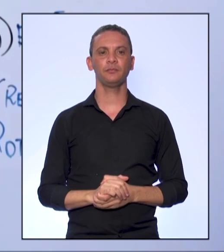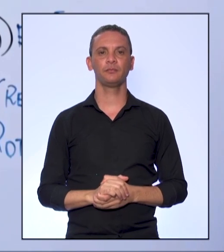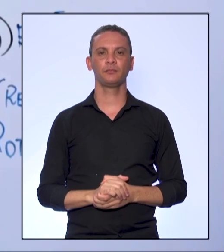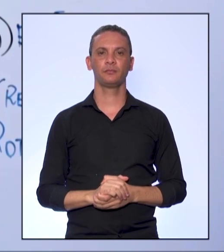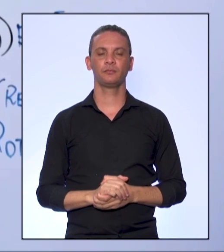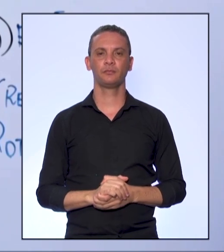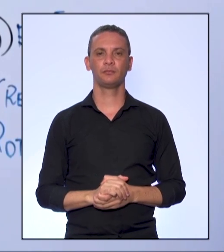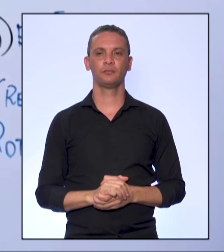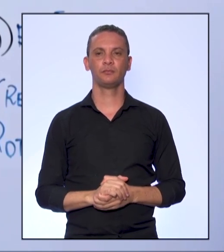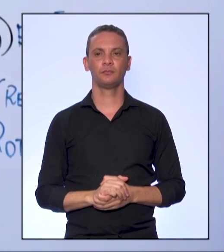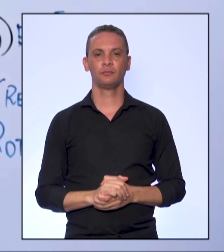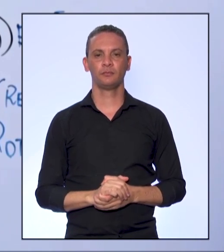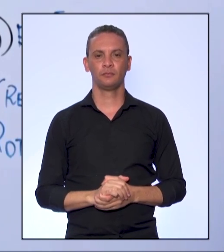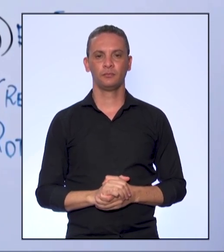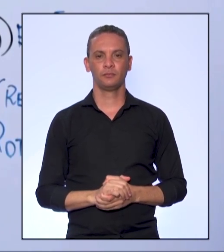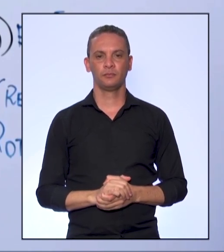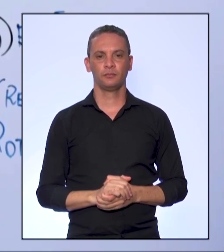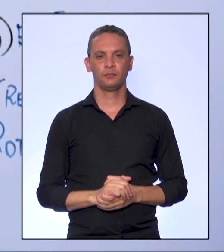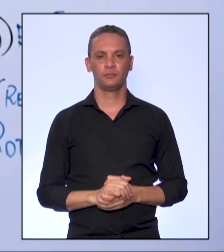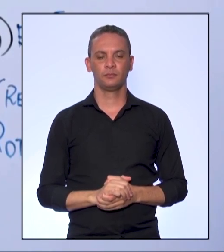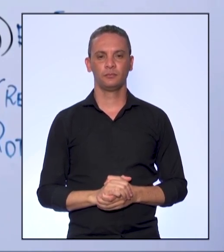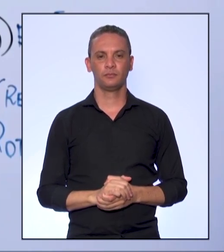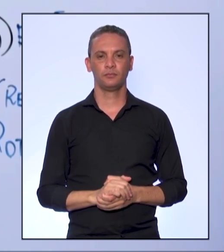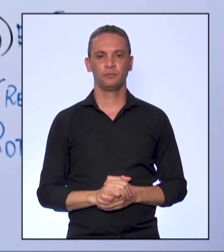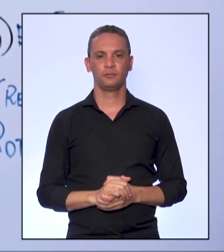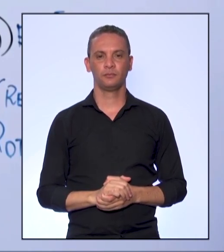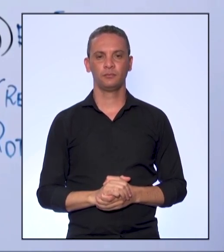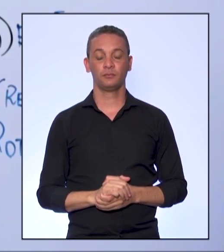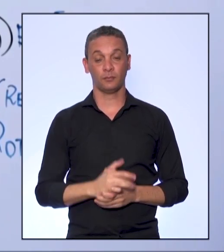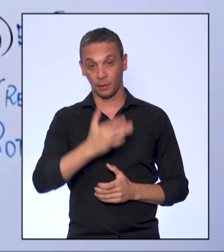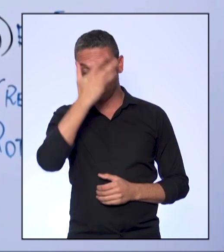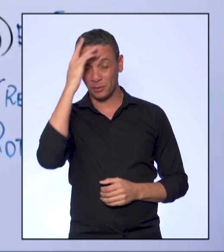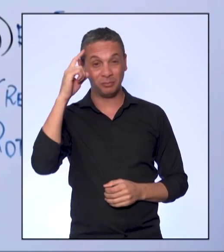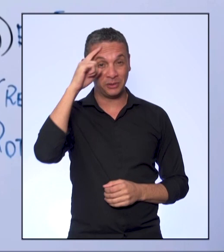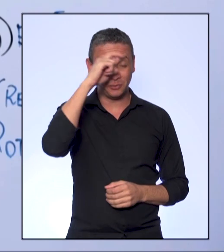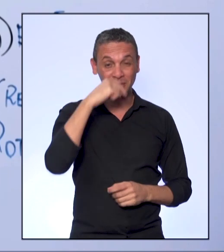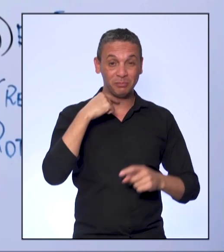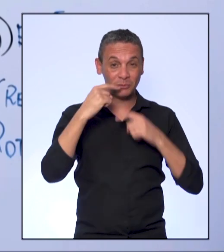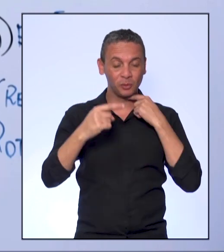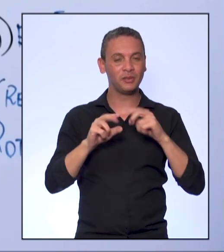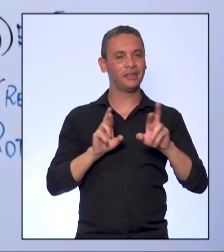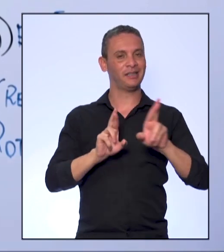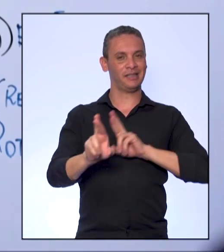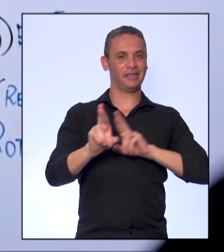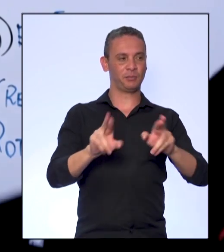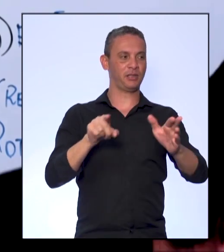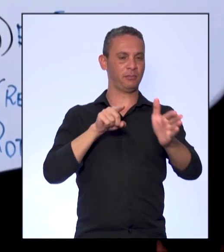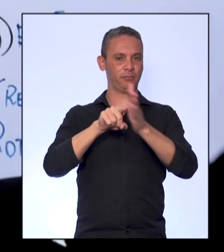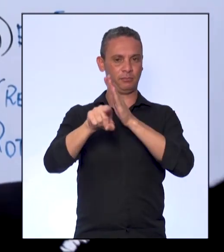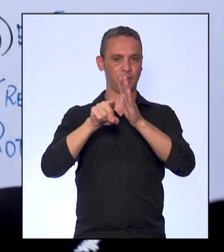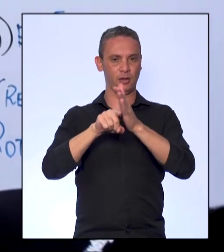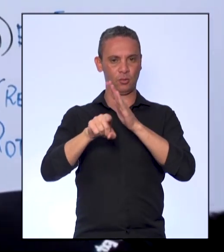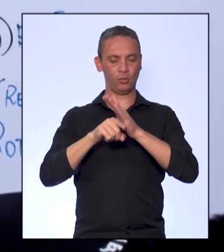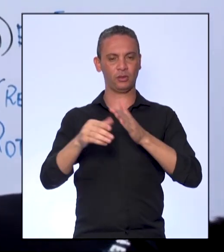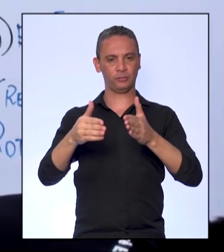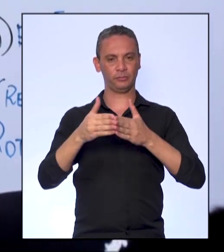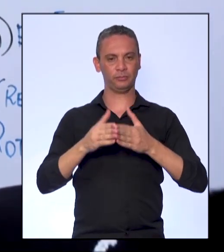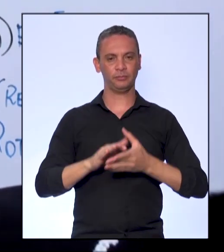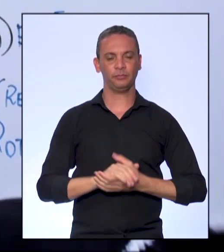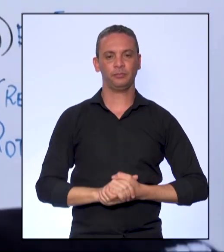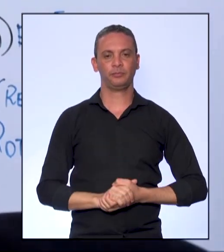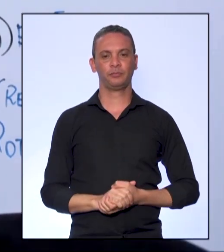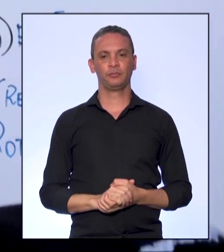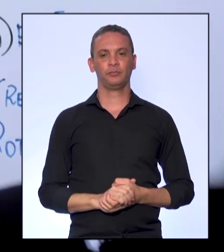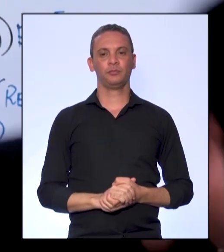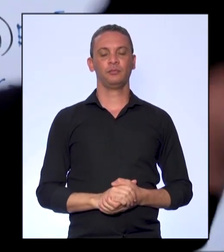com dificuldade, bora responder. Bora colocar aqui